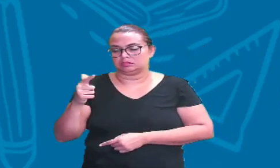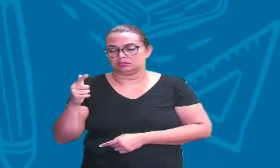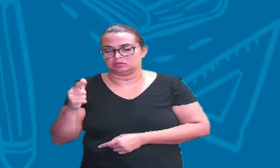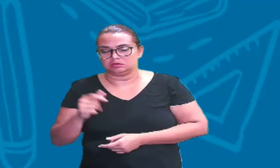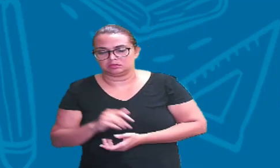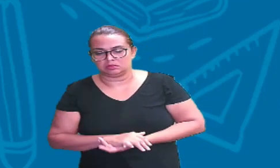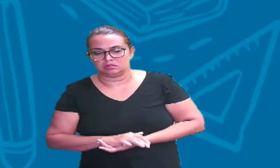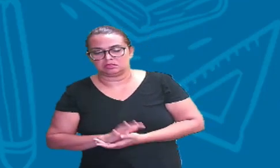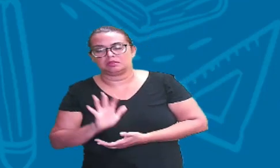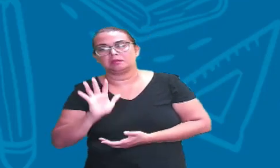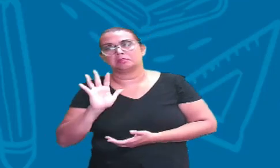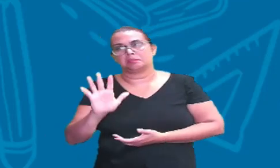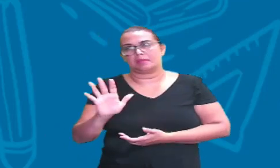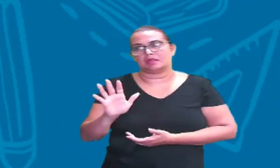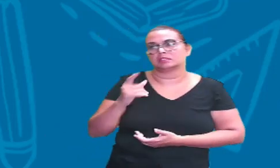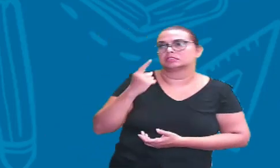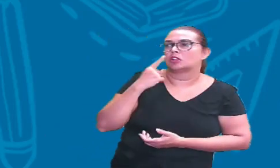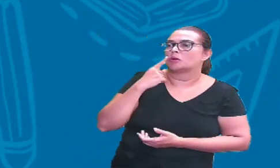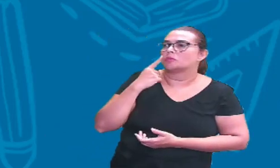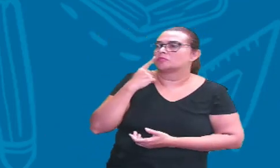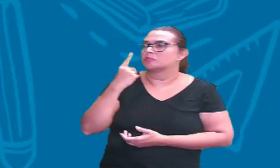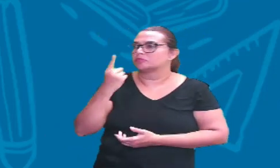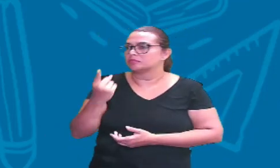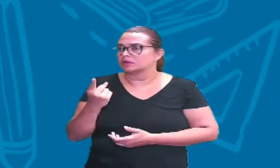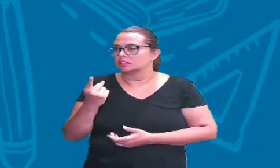observo que um ângulo